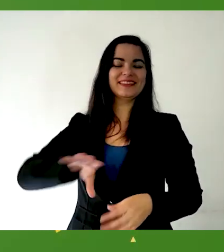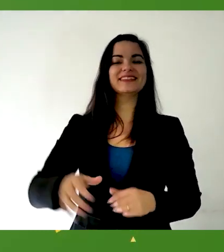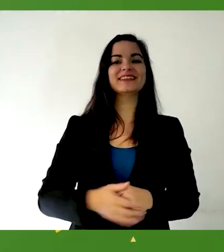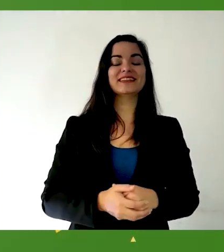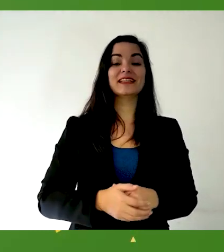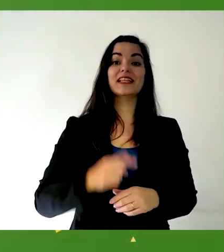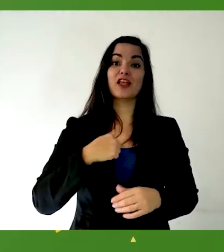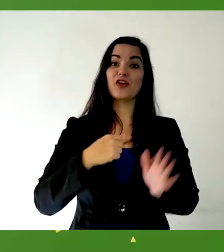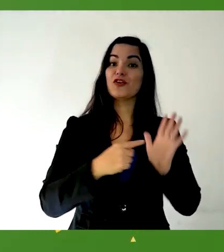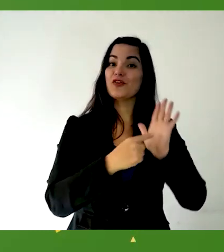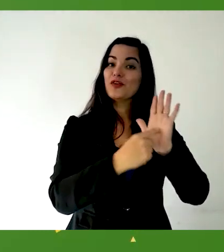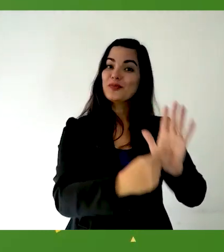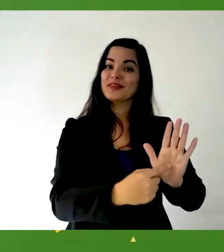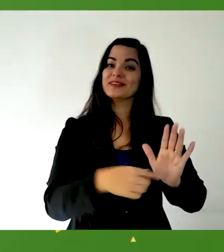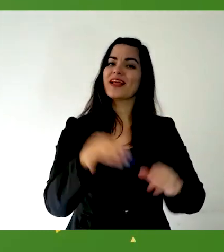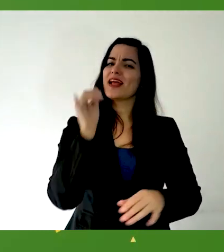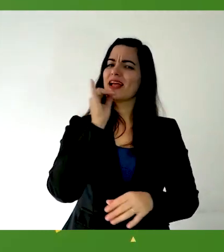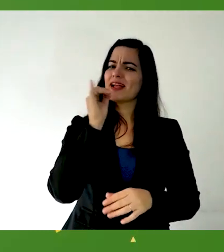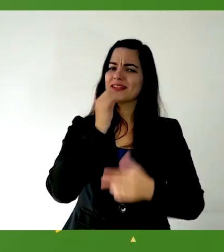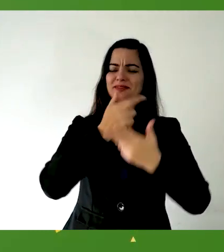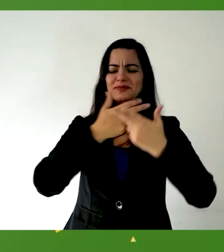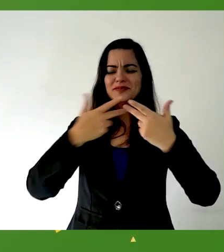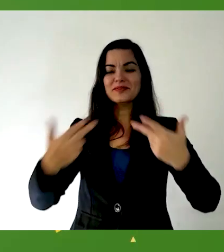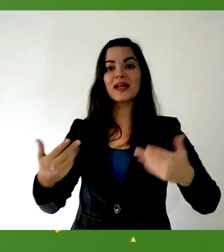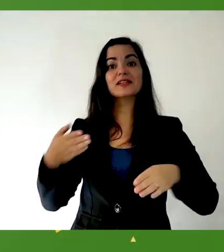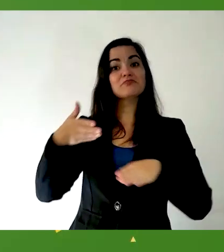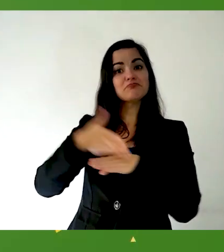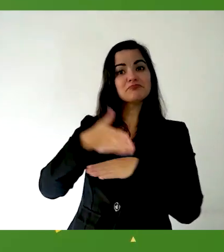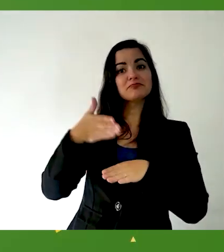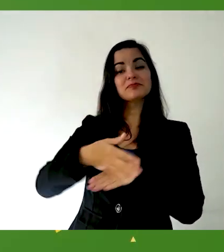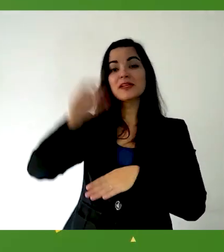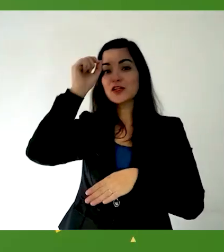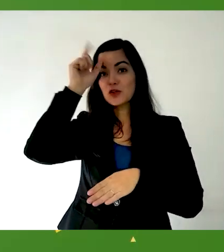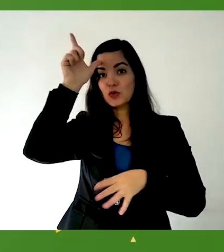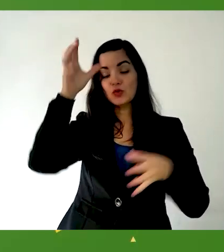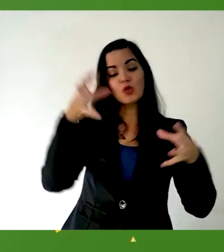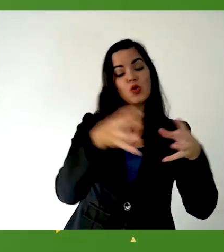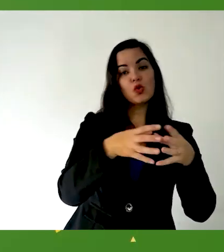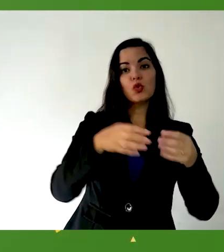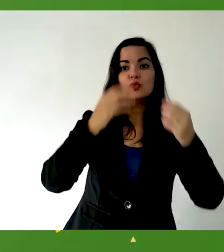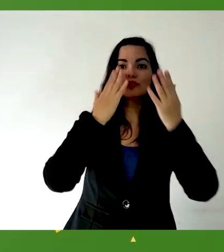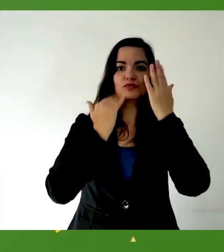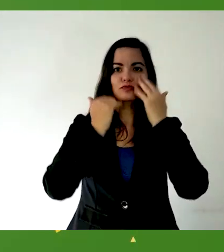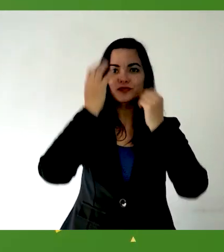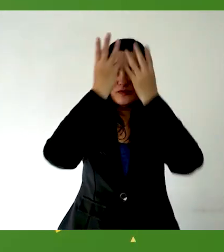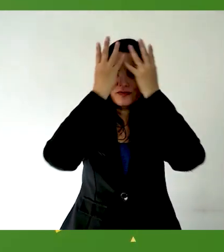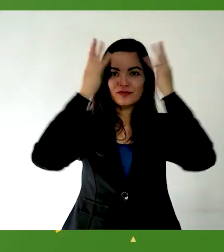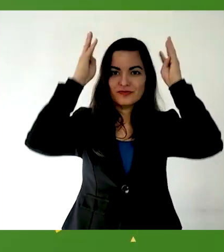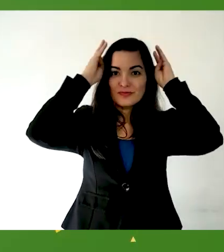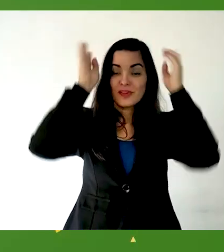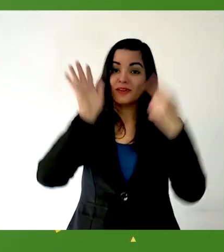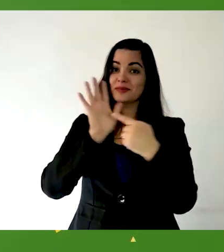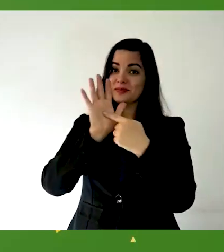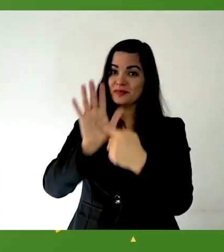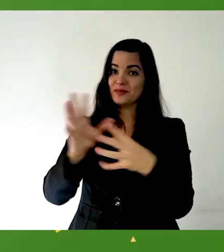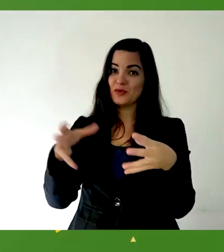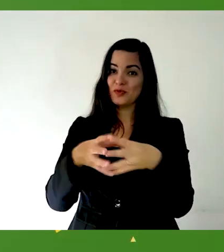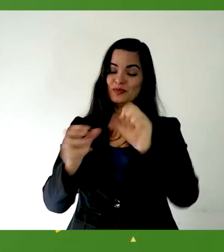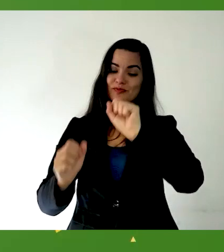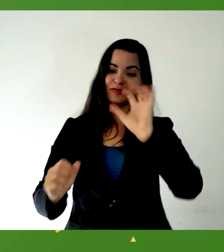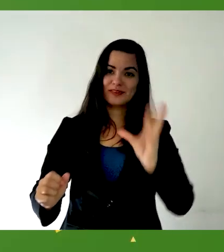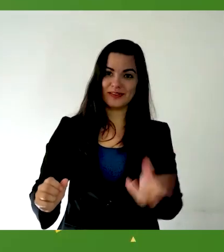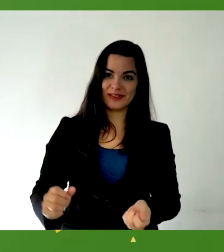Então, mostrei alguns exemplos de elementos que fazem parte da cultura indígena, mostrei os